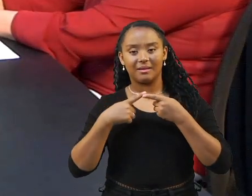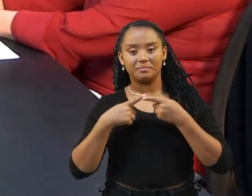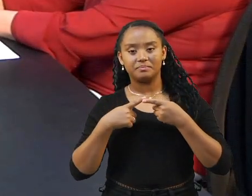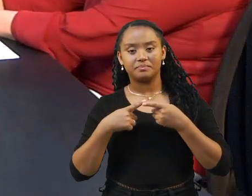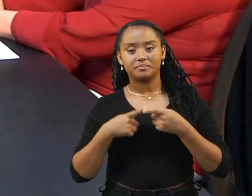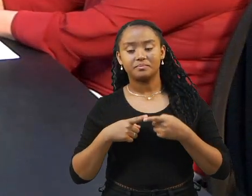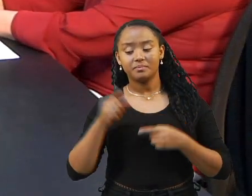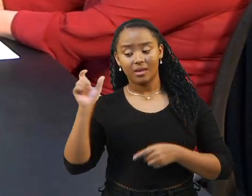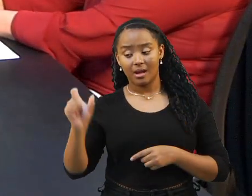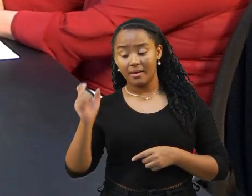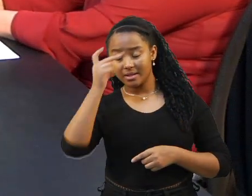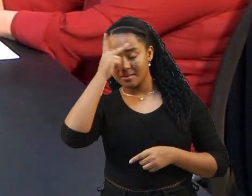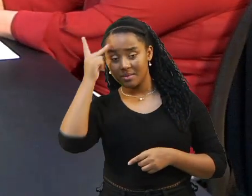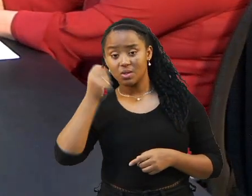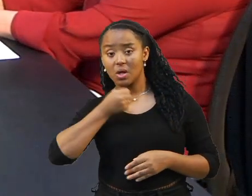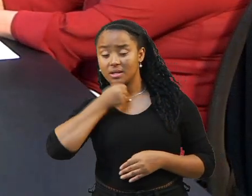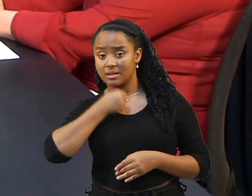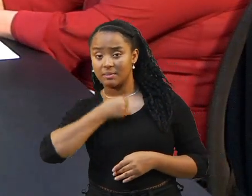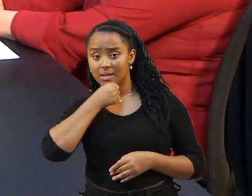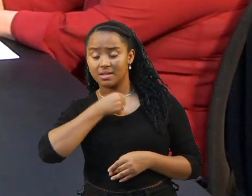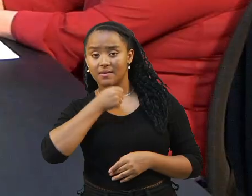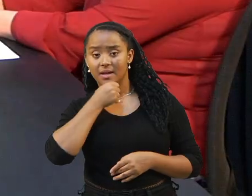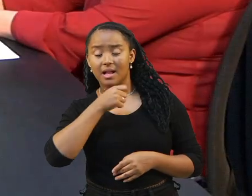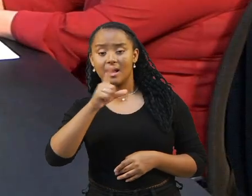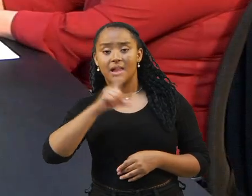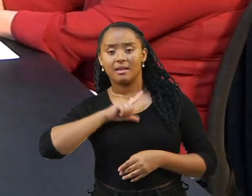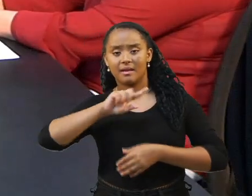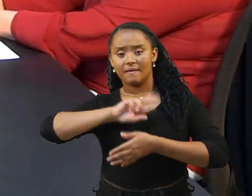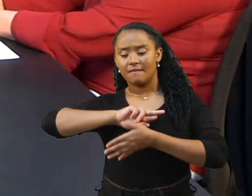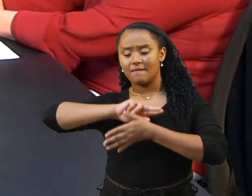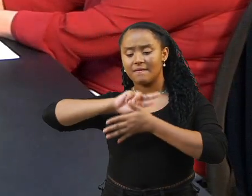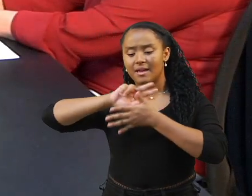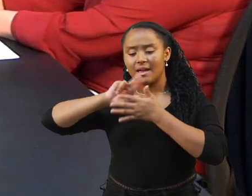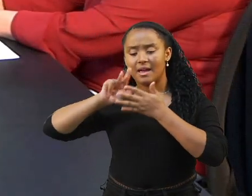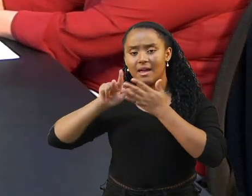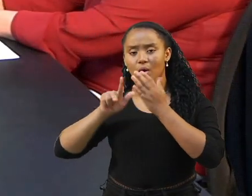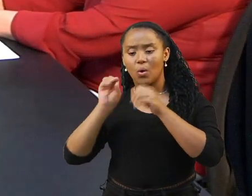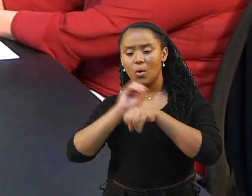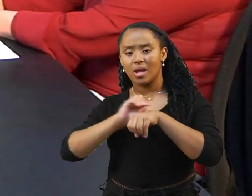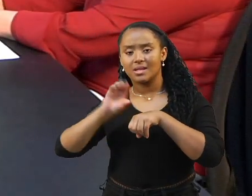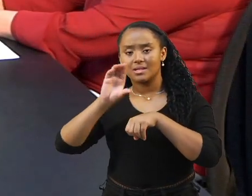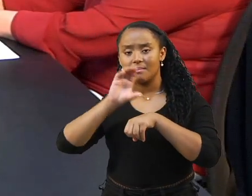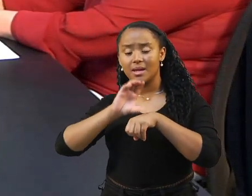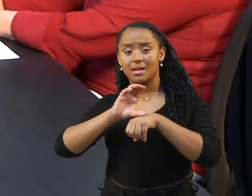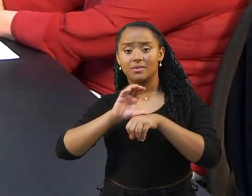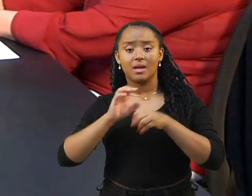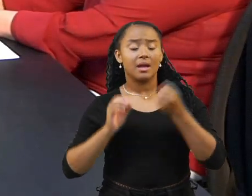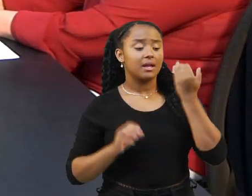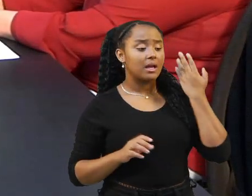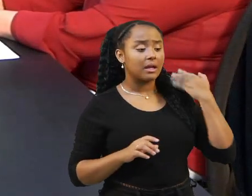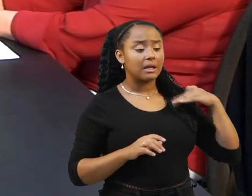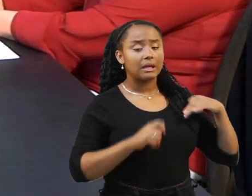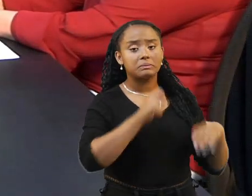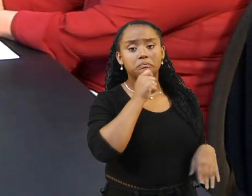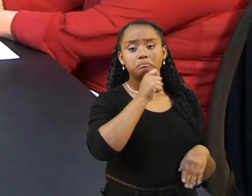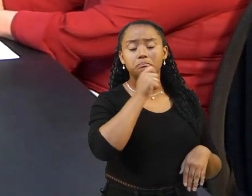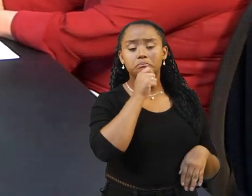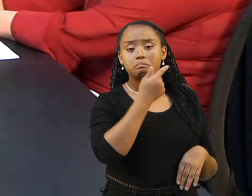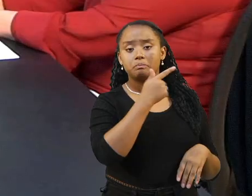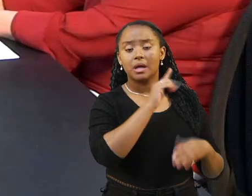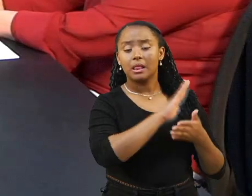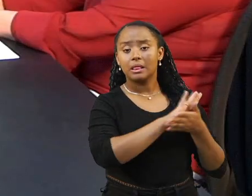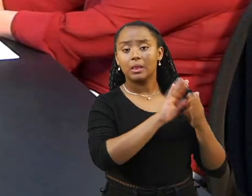Ali, naquela pessoa de mais idade, ela tem muitas coisas que uma criança ainda não tem. Ela